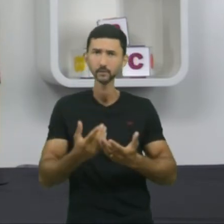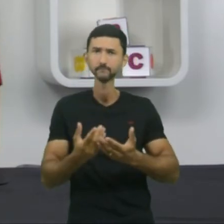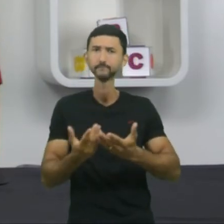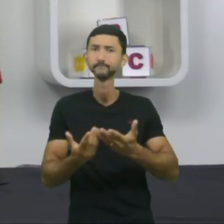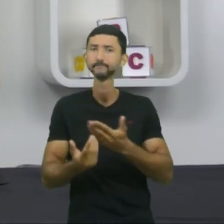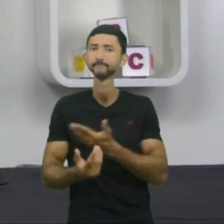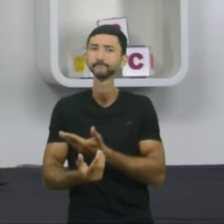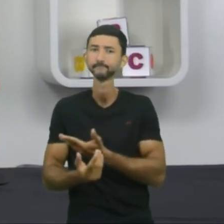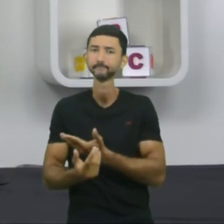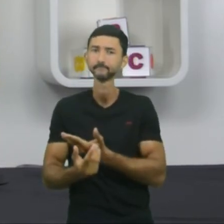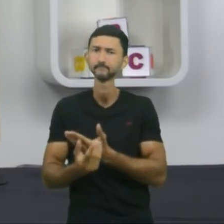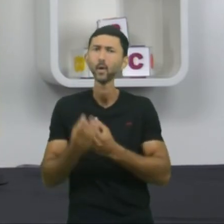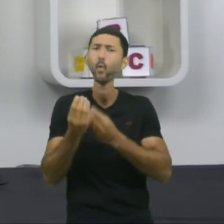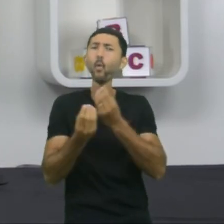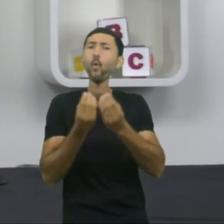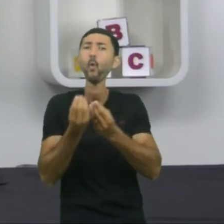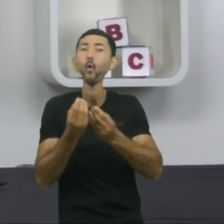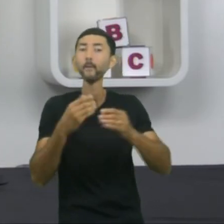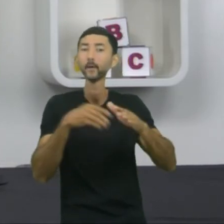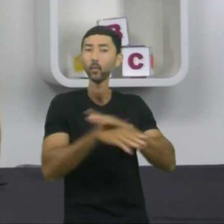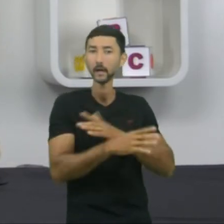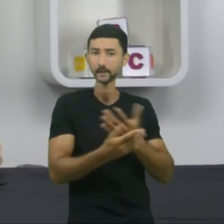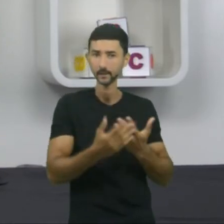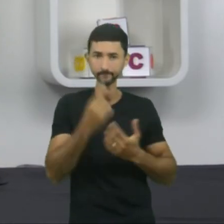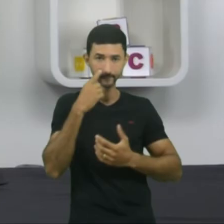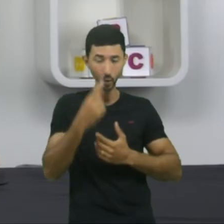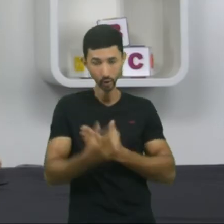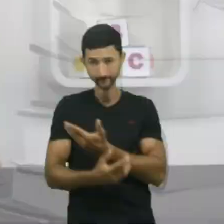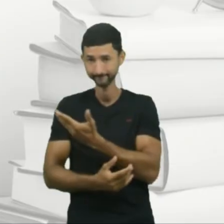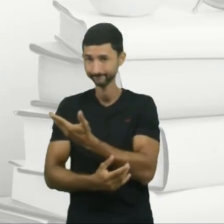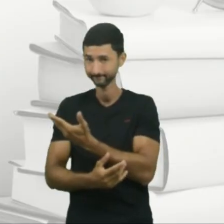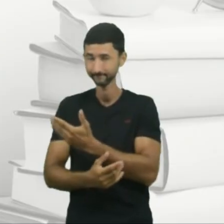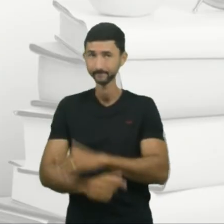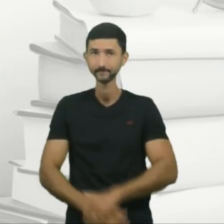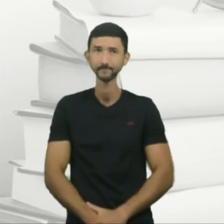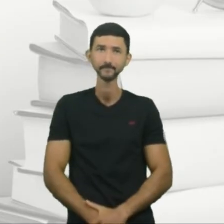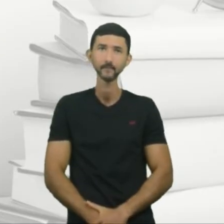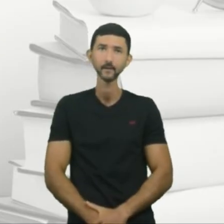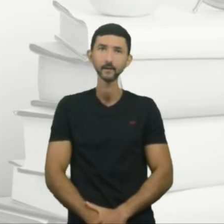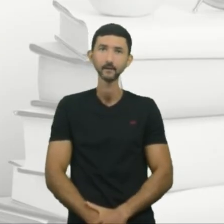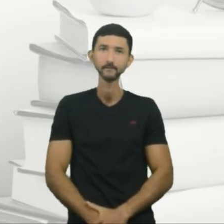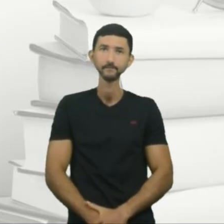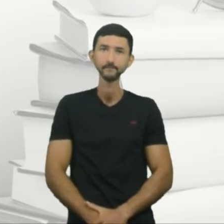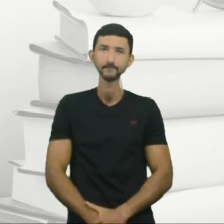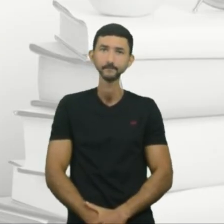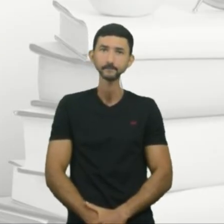que eu devo poupar? Simples, acompanha comigo na tela.